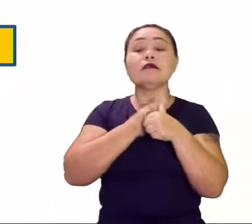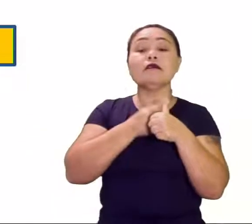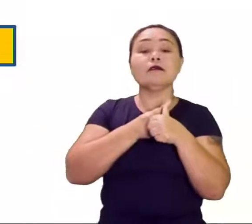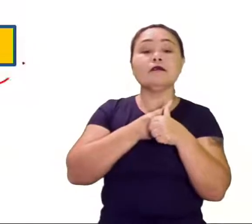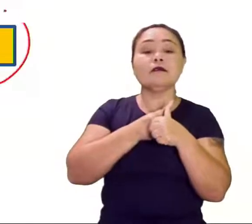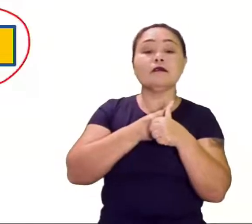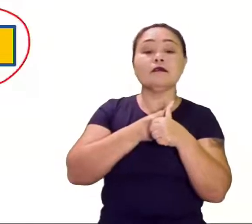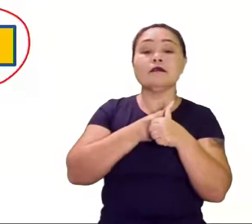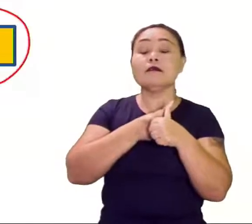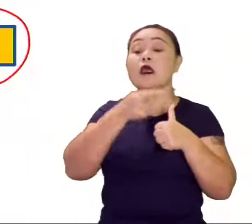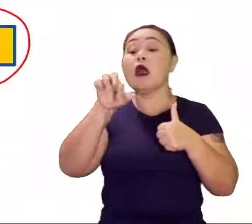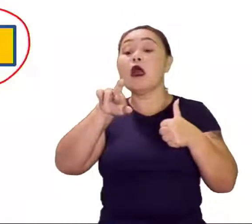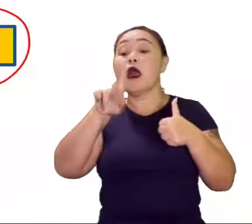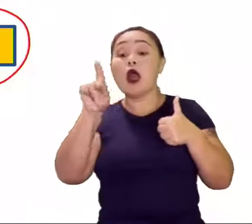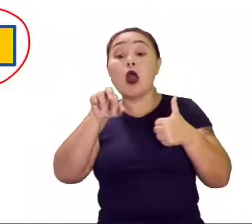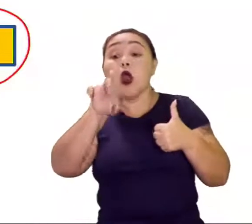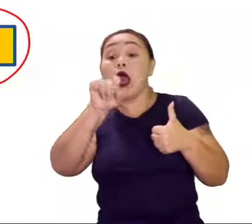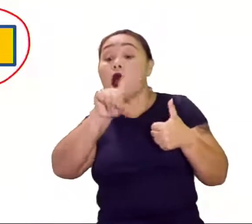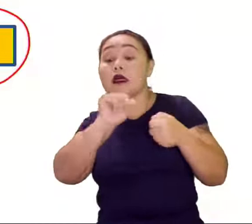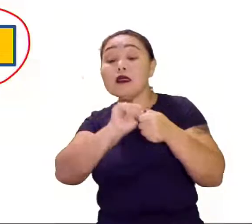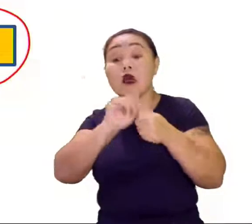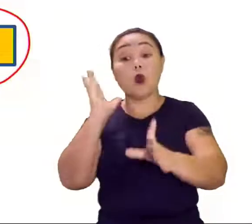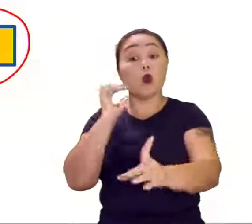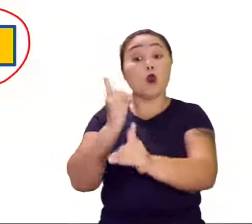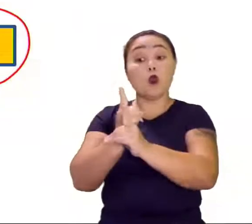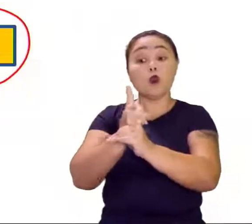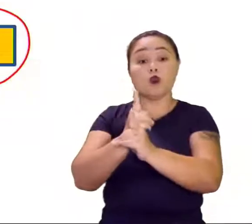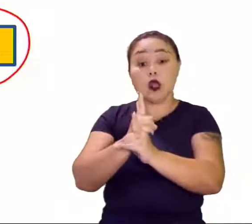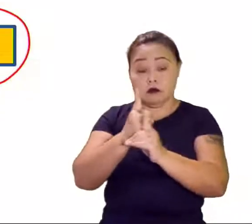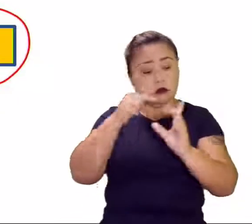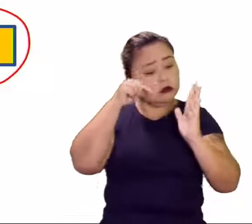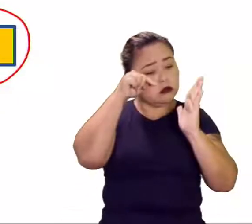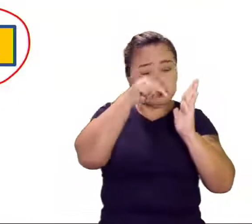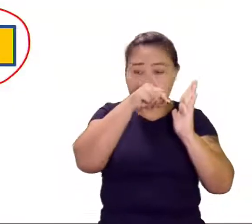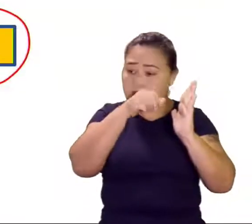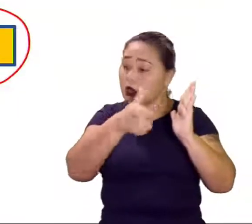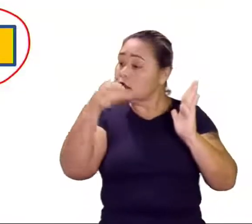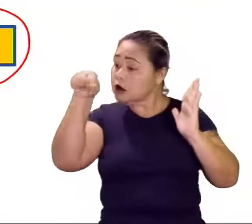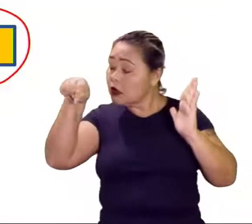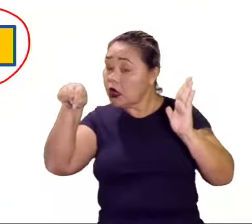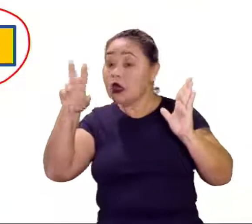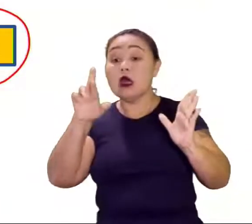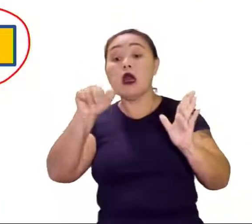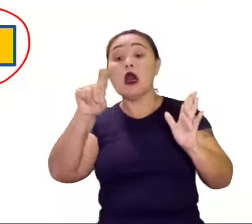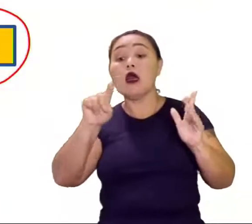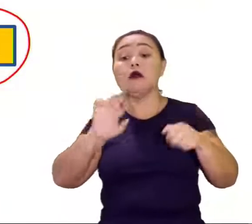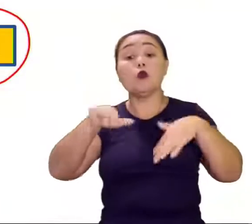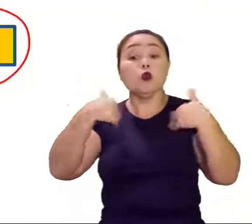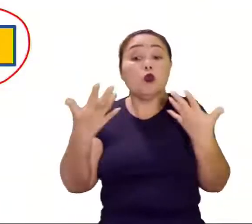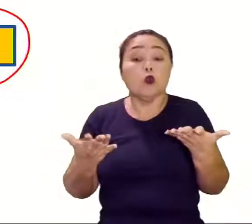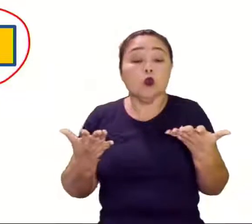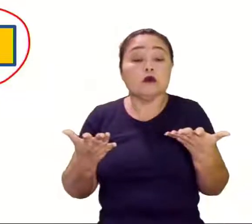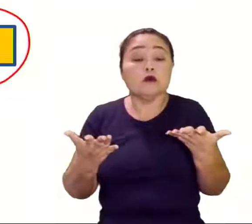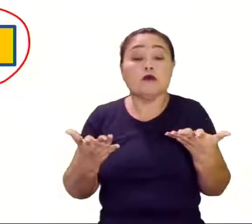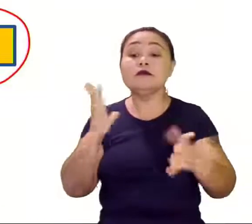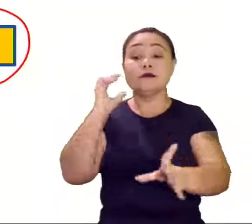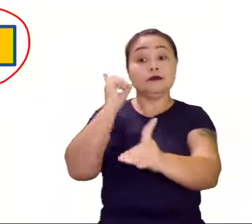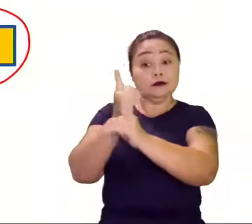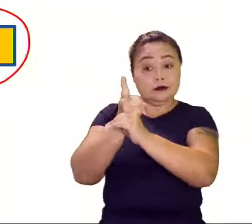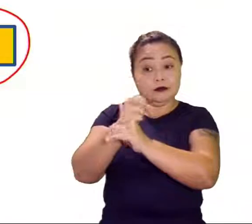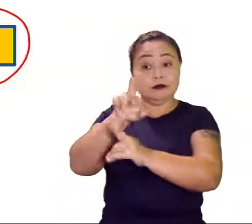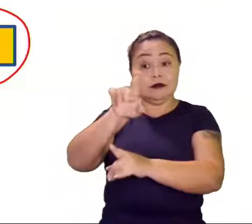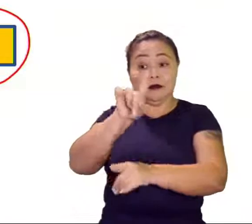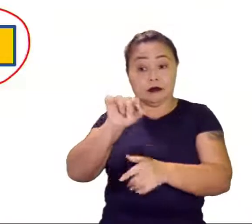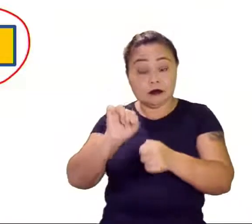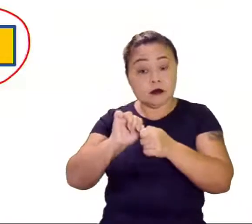quê? Estabelecer uma razão, encontrar a partir desses dois termos a razão. Encontrando a razão,